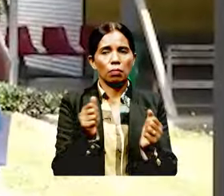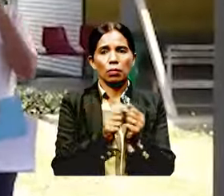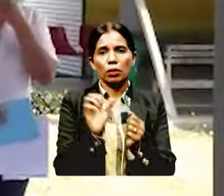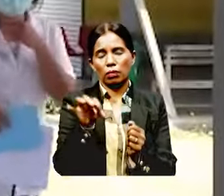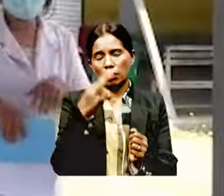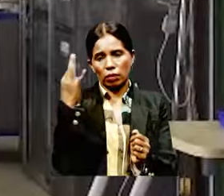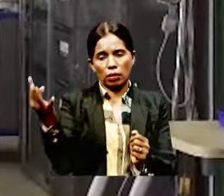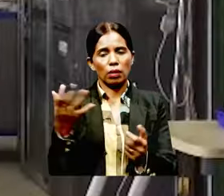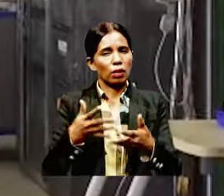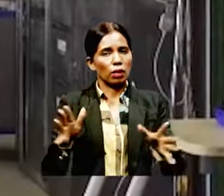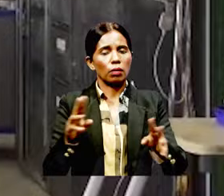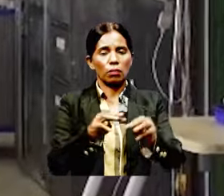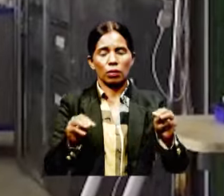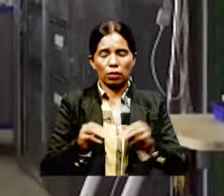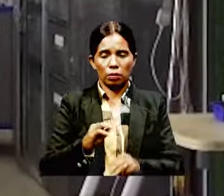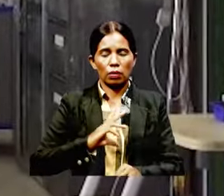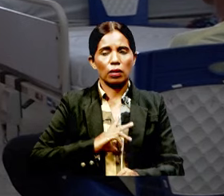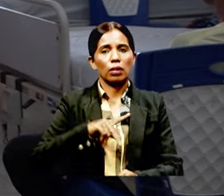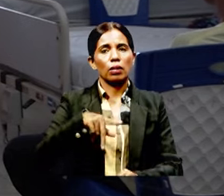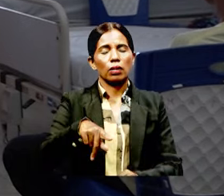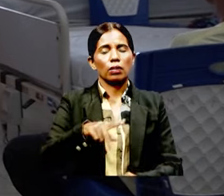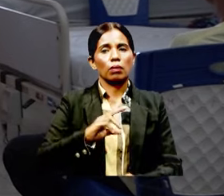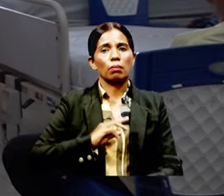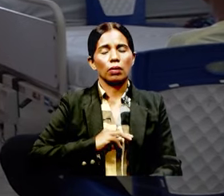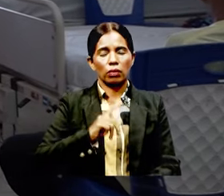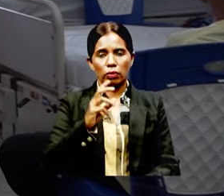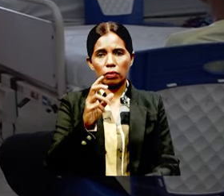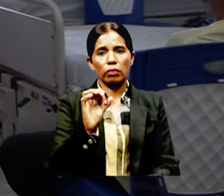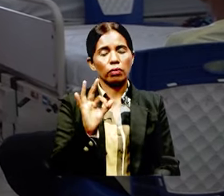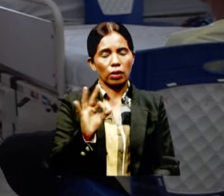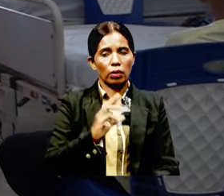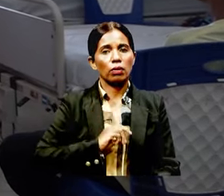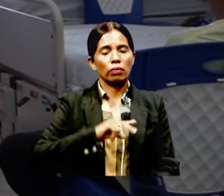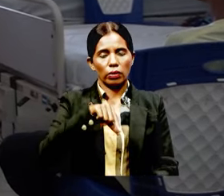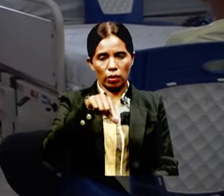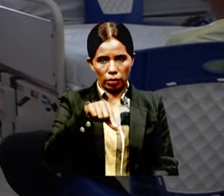que o município lá tem, mano faz no Viqueque. Celina Lopes, Dilma Suzetti, GMN.